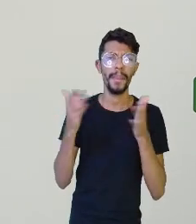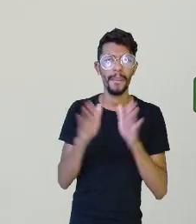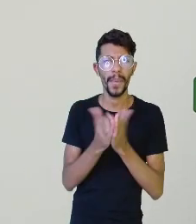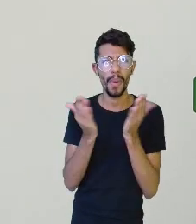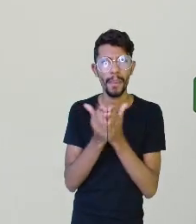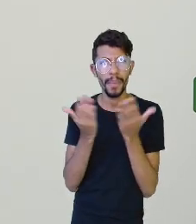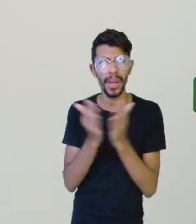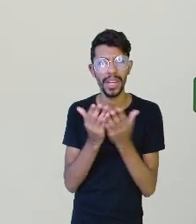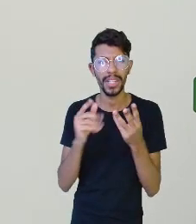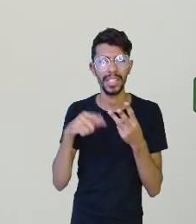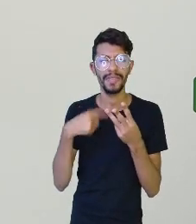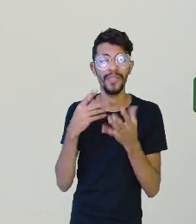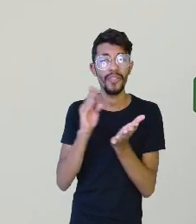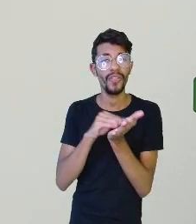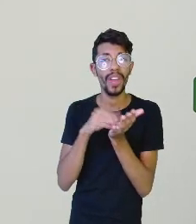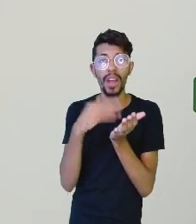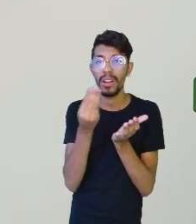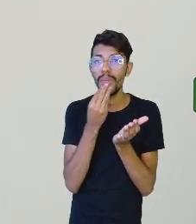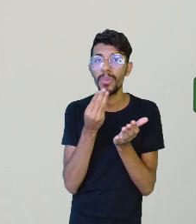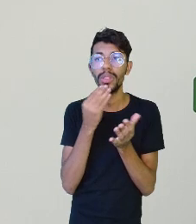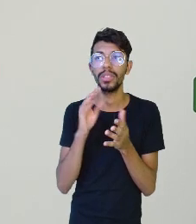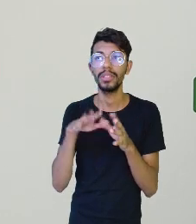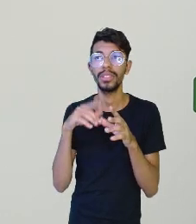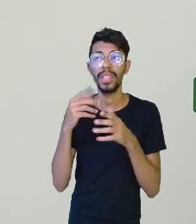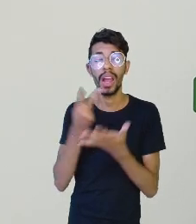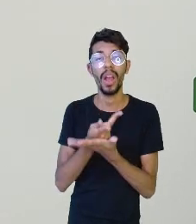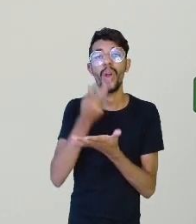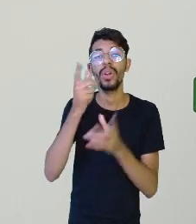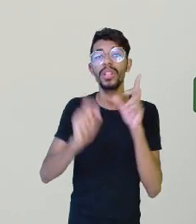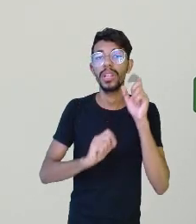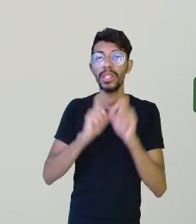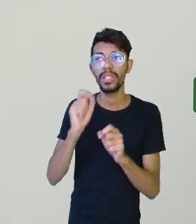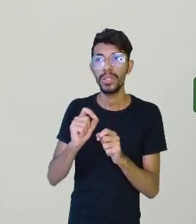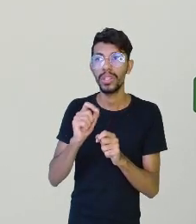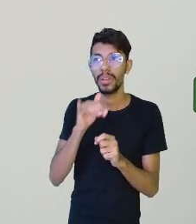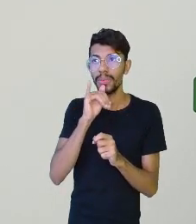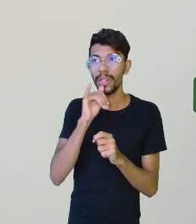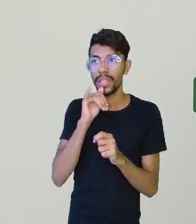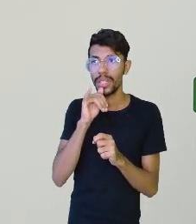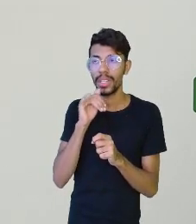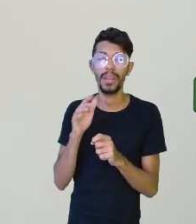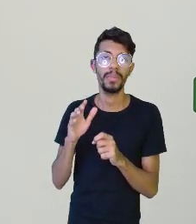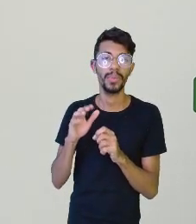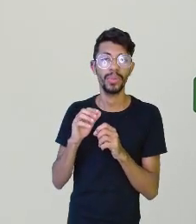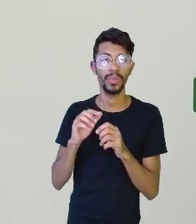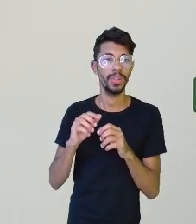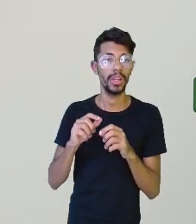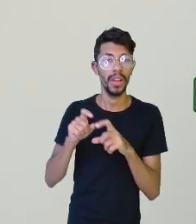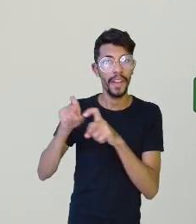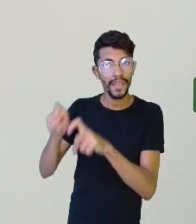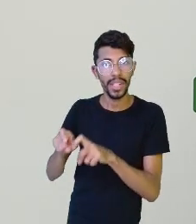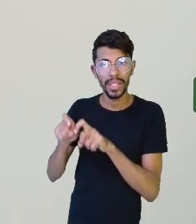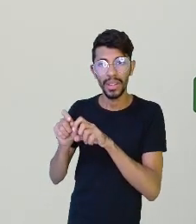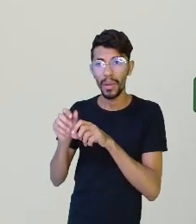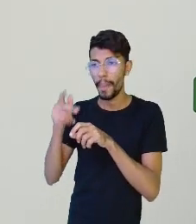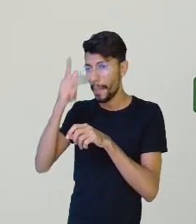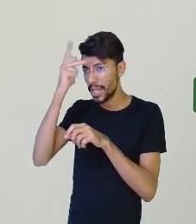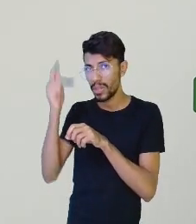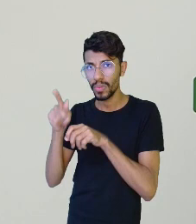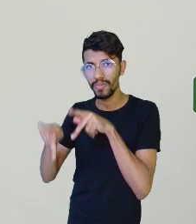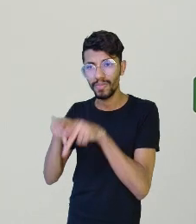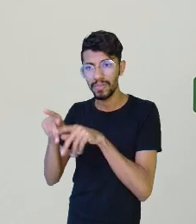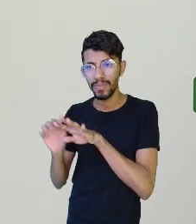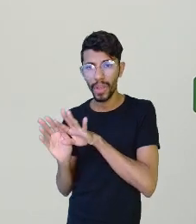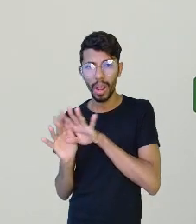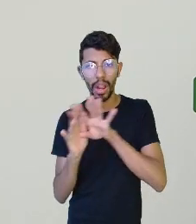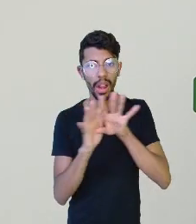de oportunidade, o que acarreta o quê? O êxodo rural, ou seja, muitos sertanejos saem ali da sua terra, da